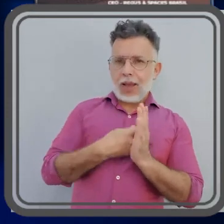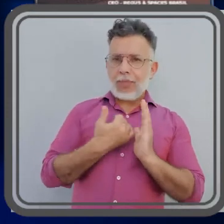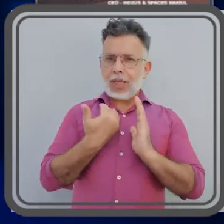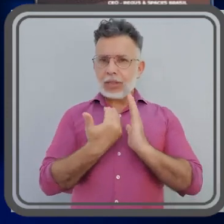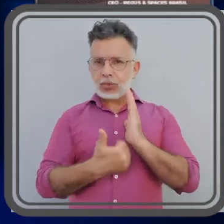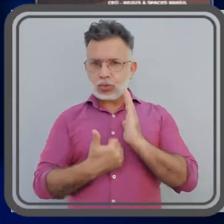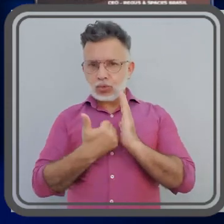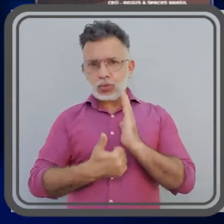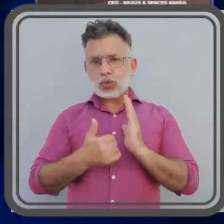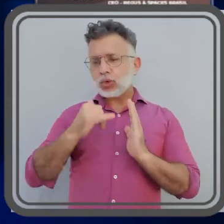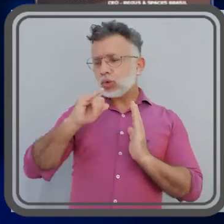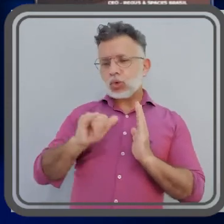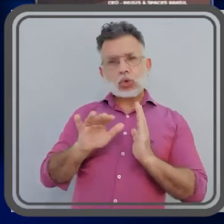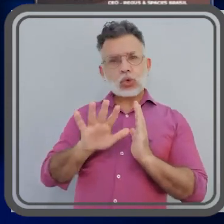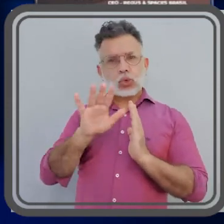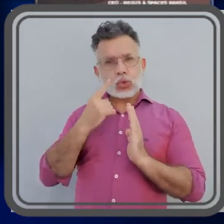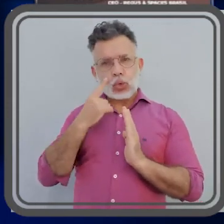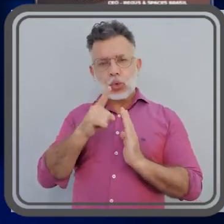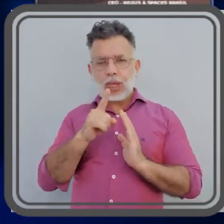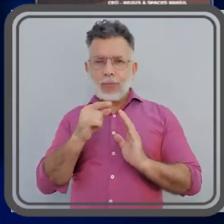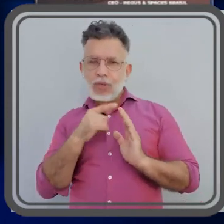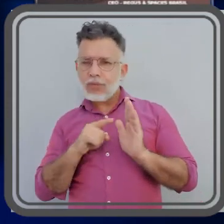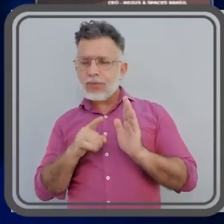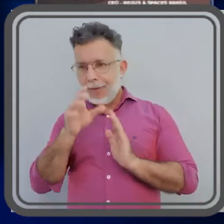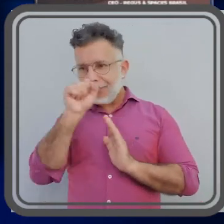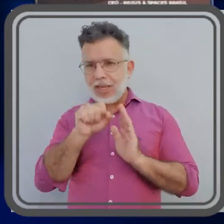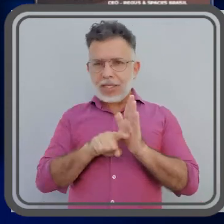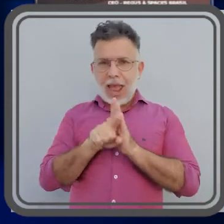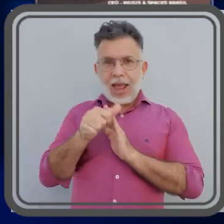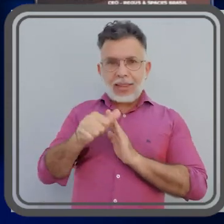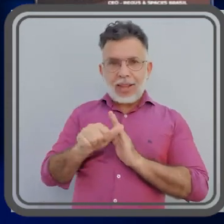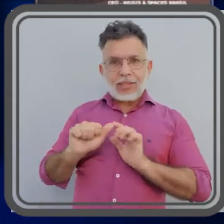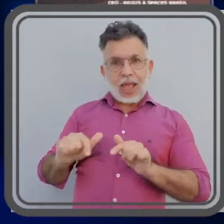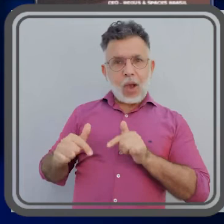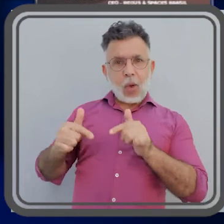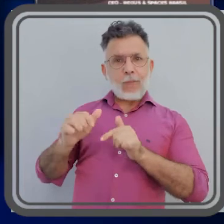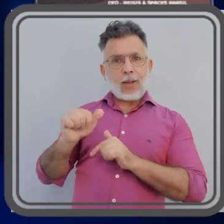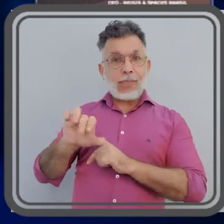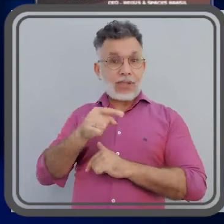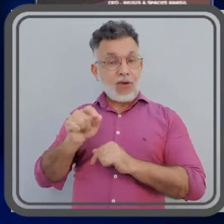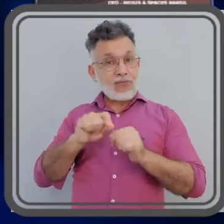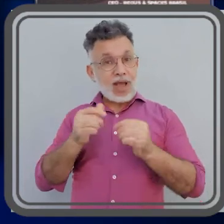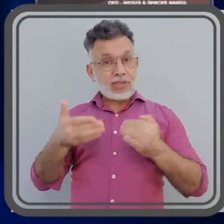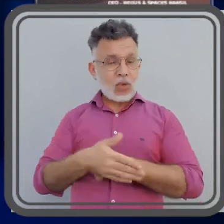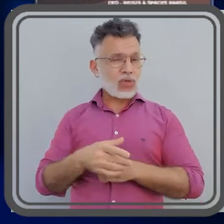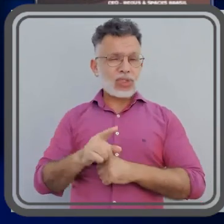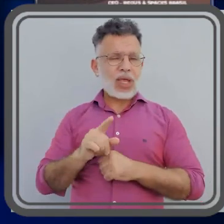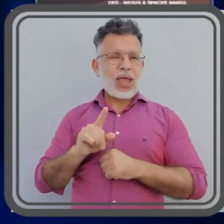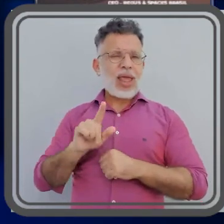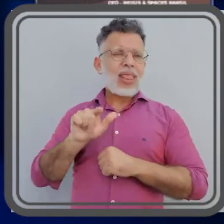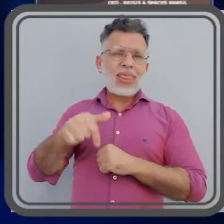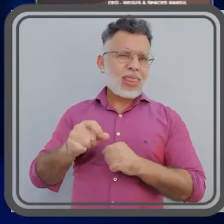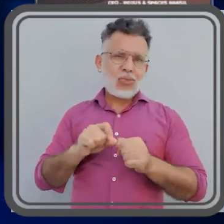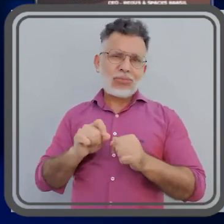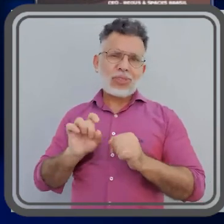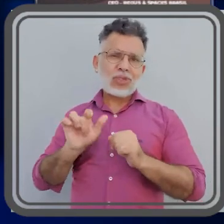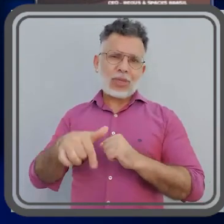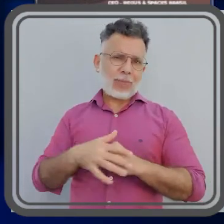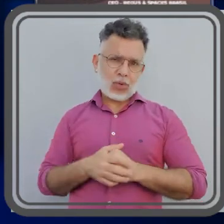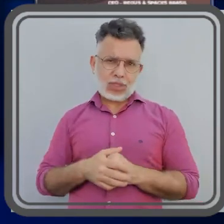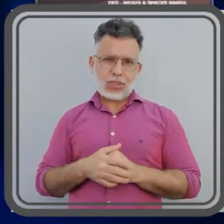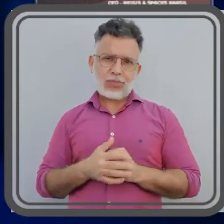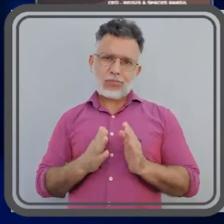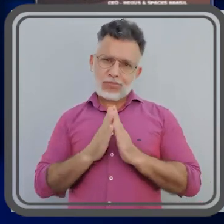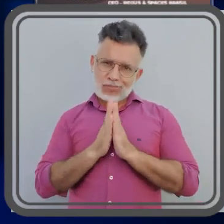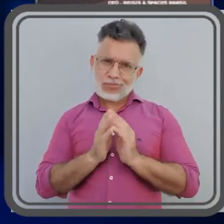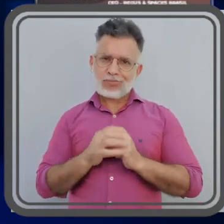a pouco você aprende a analisar uma ação e tal. Então, faça isso, faça hoje, não deixe para depois.